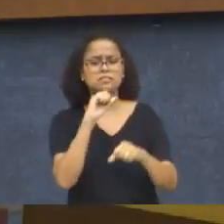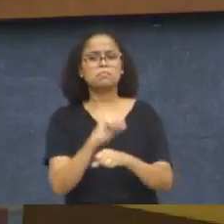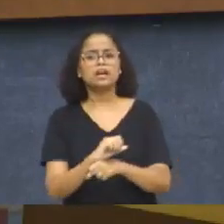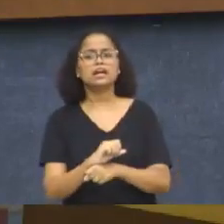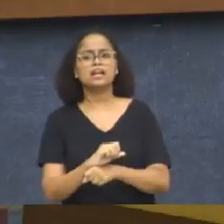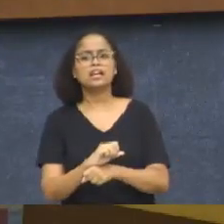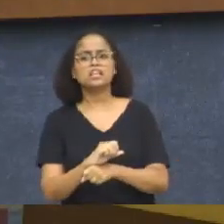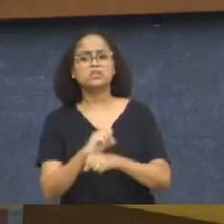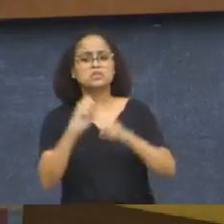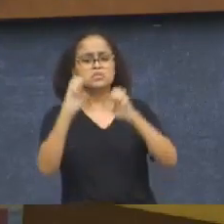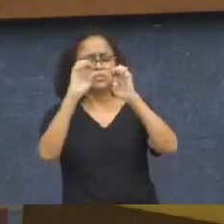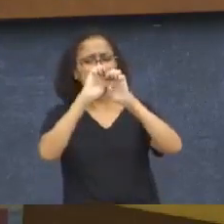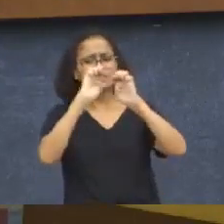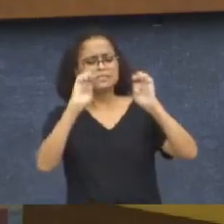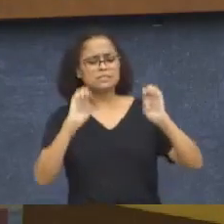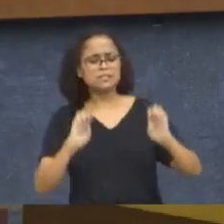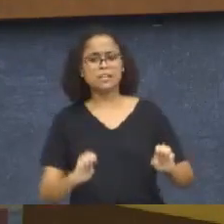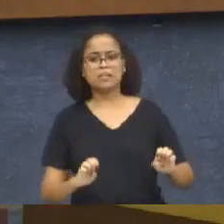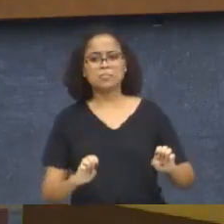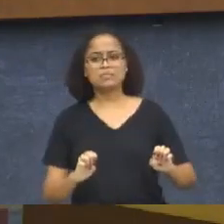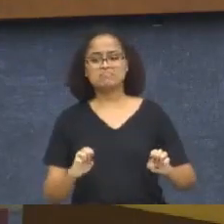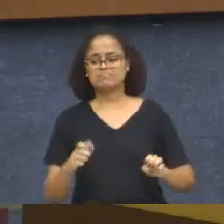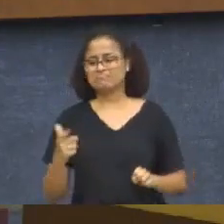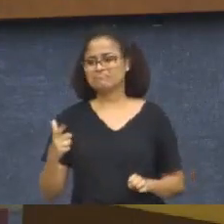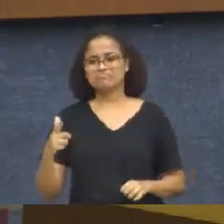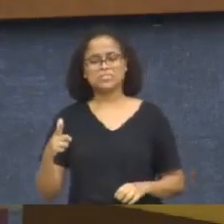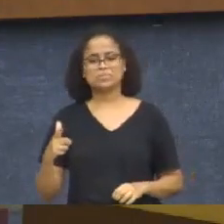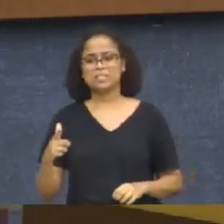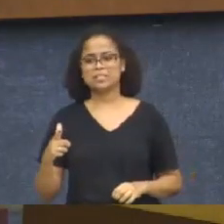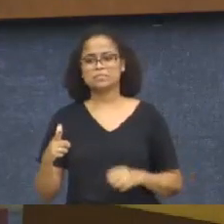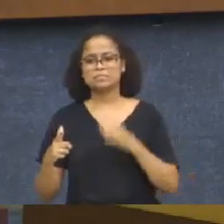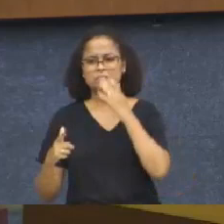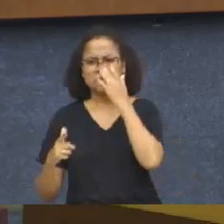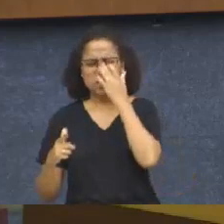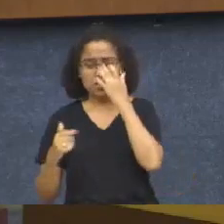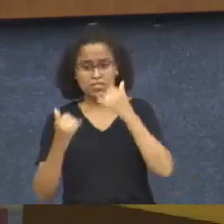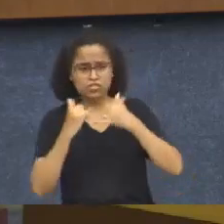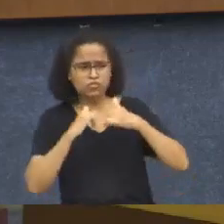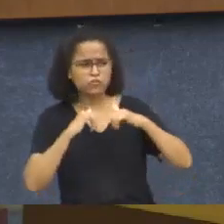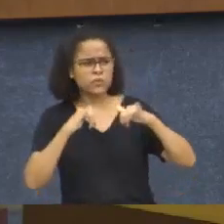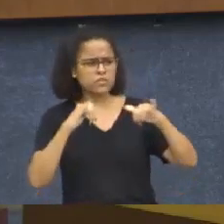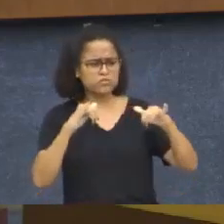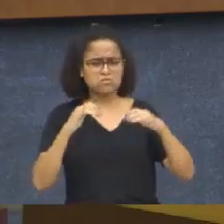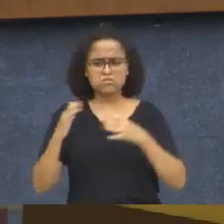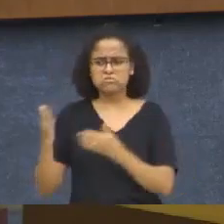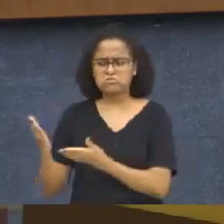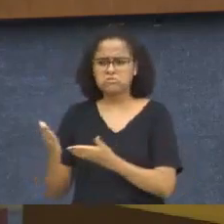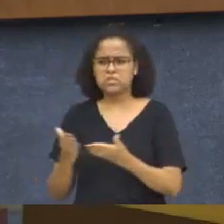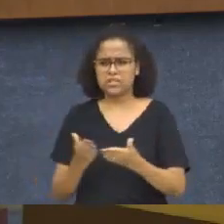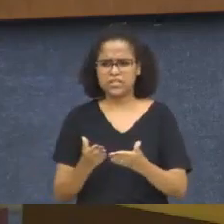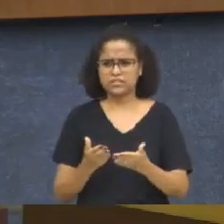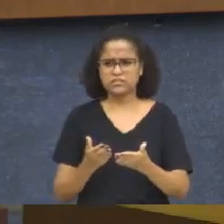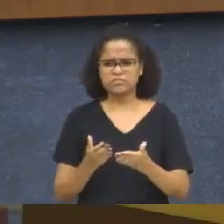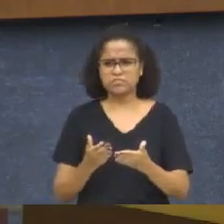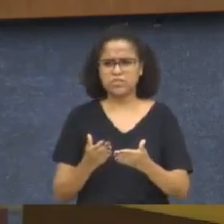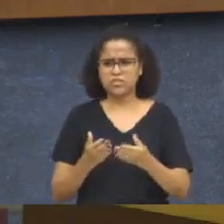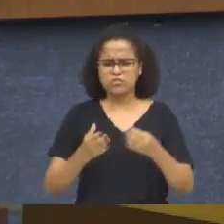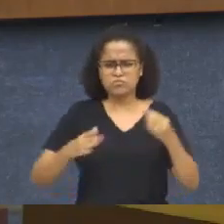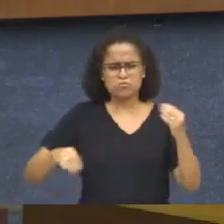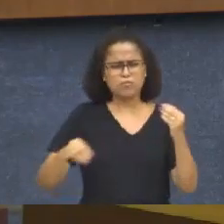que não funciona. Então, é lastimável as informações que o senhor traz. São informações que só corroboram